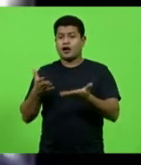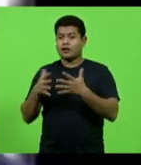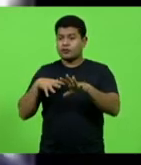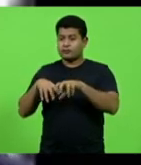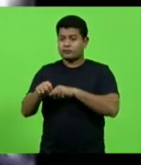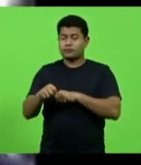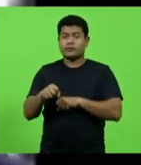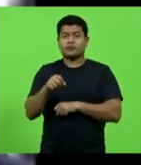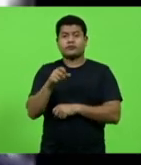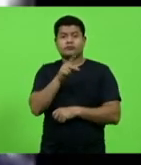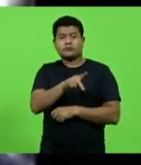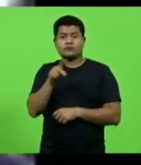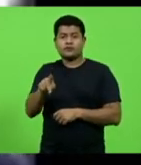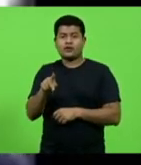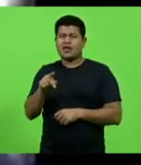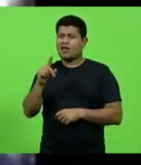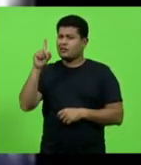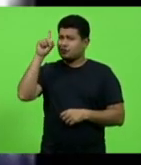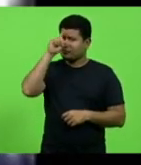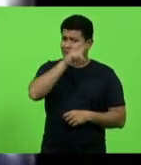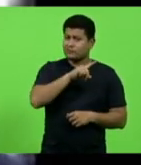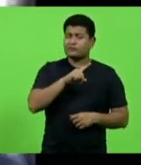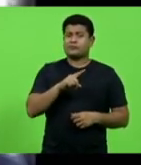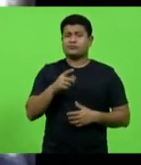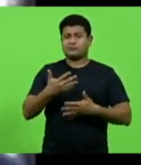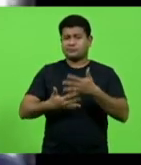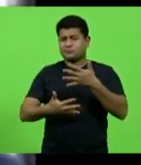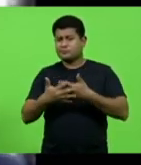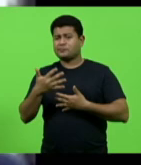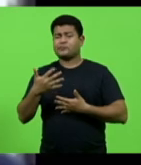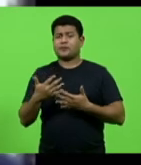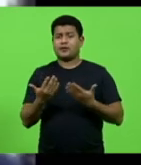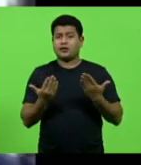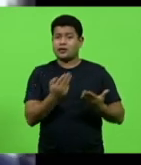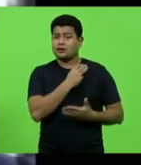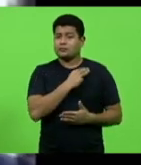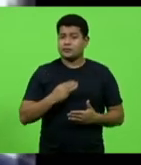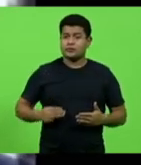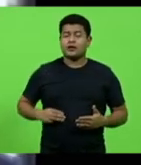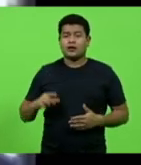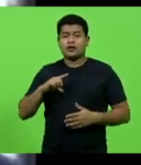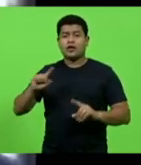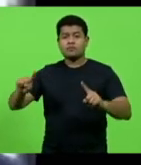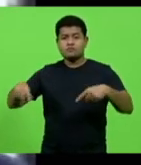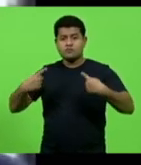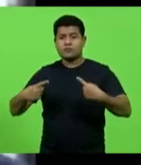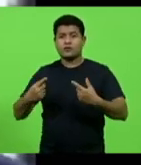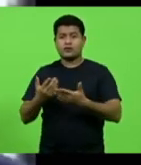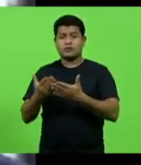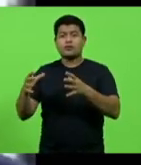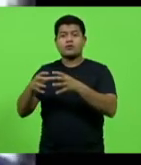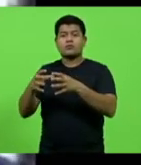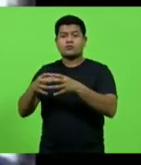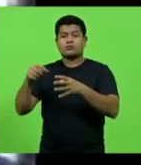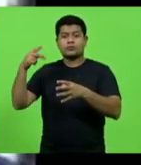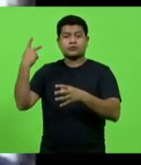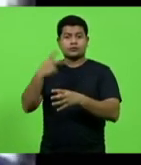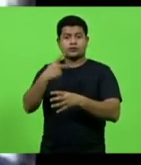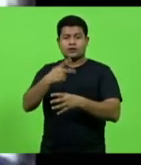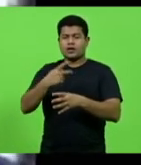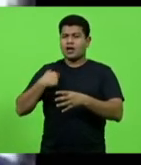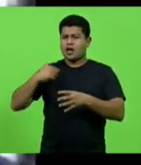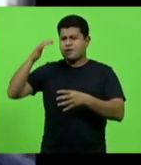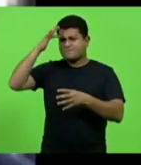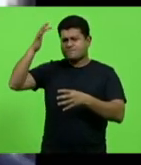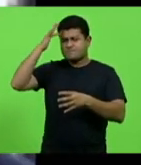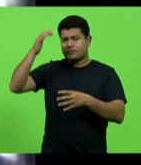complicada, e o ministro tem desafiado a sua equipe a pensar a formação de professores, a pensar